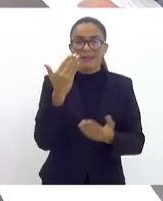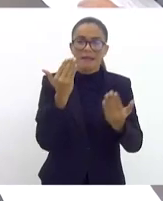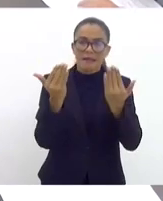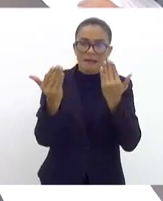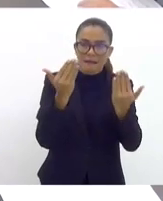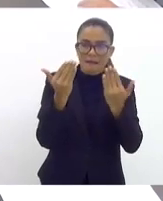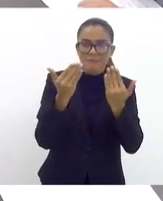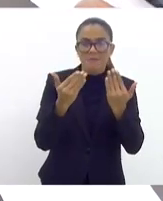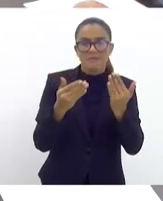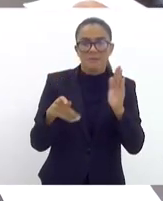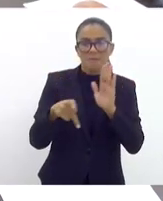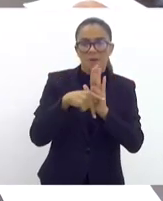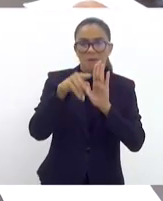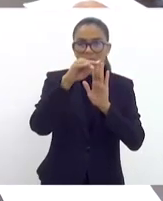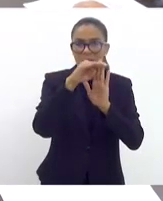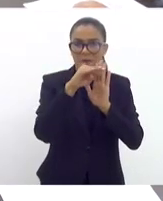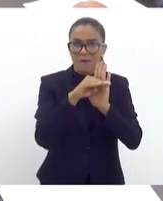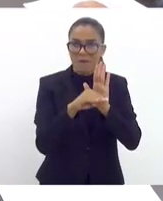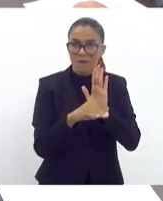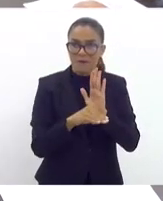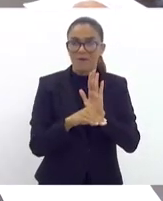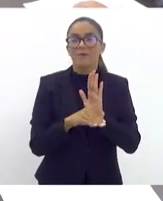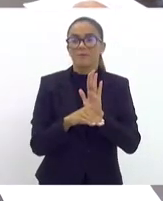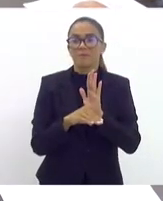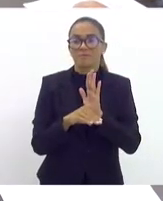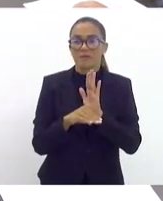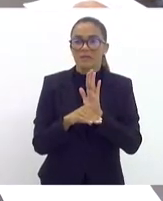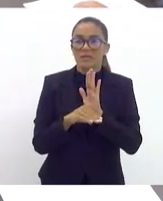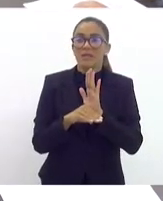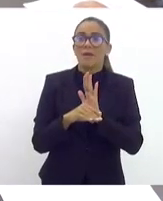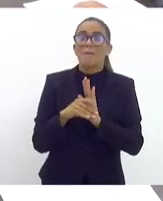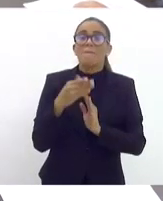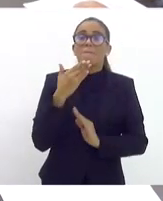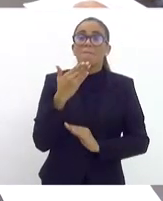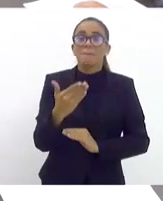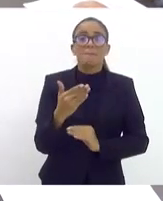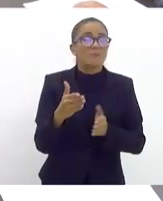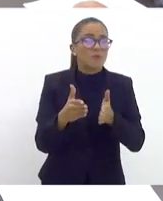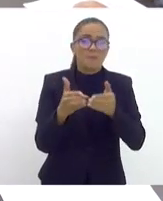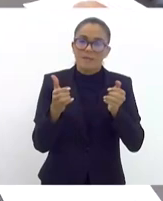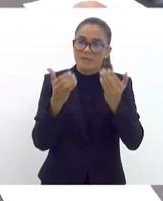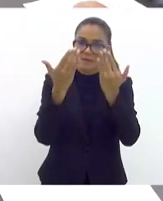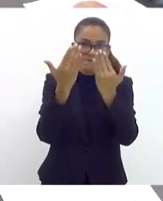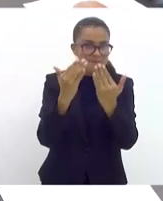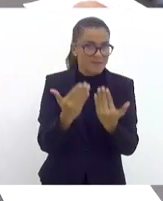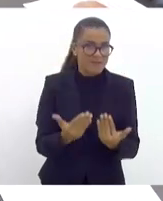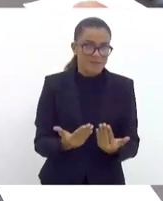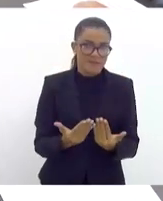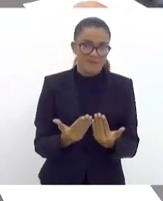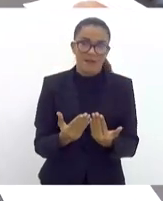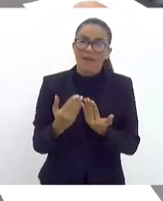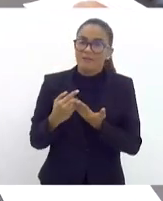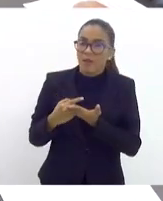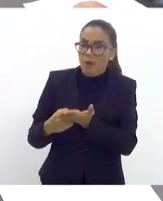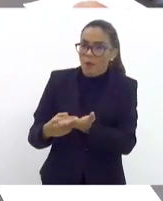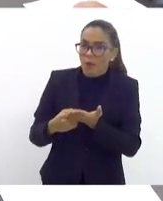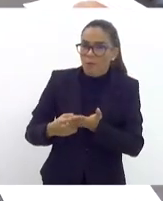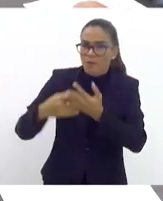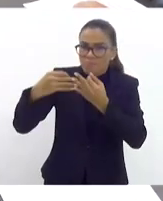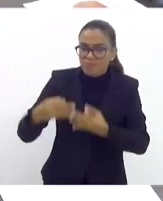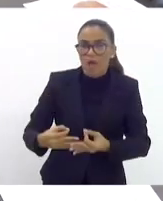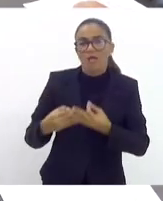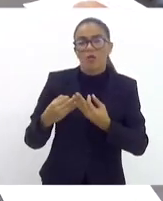própria pauta mas eu vou me permitir com uma doença de todos aqui pedir Vista pra gente afirmar o compromisso de ir numa pauta mais leve